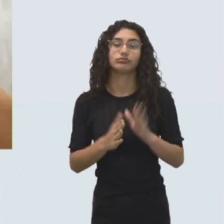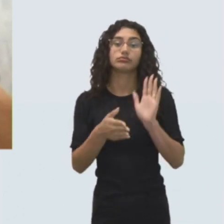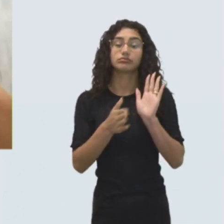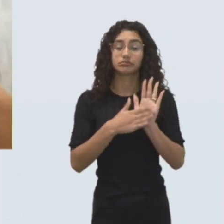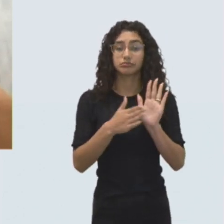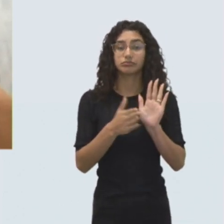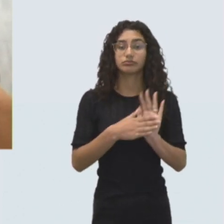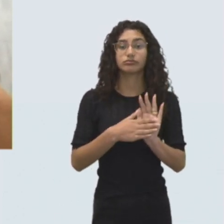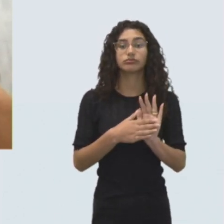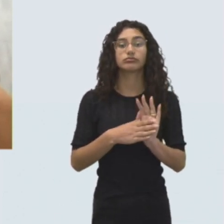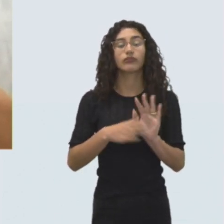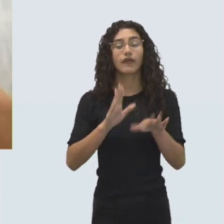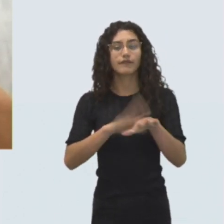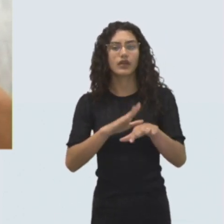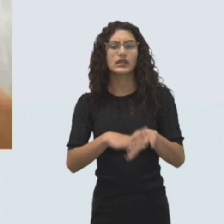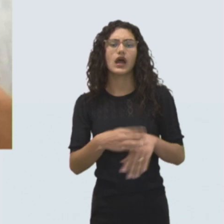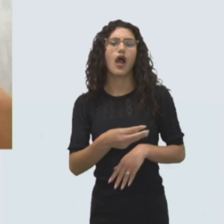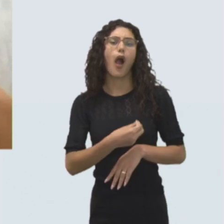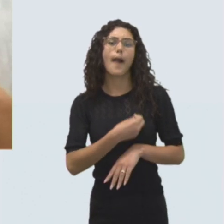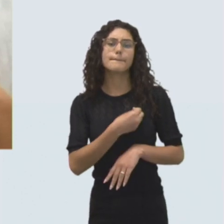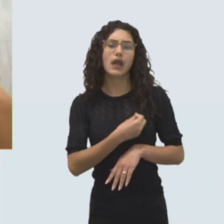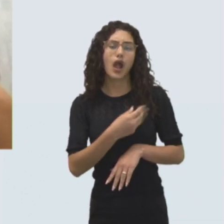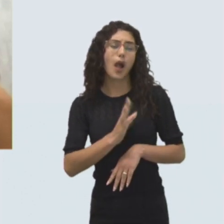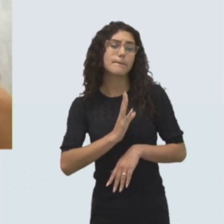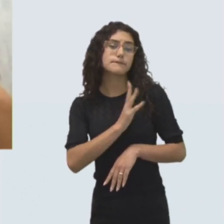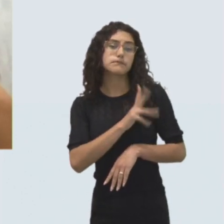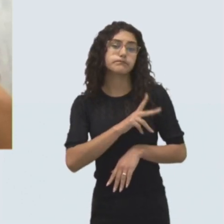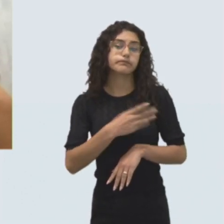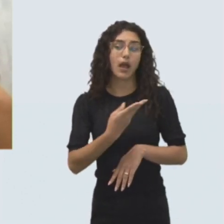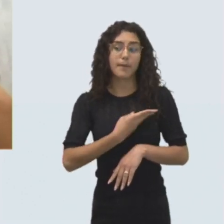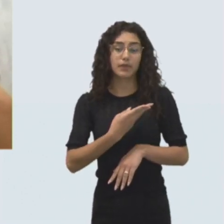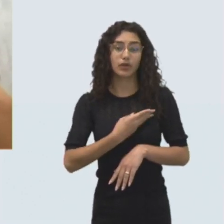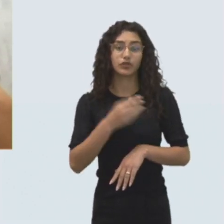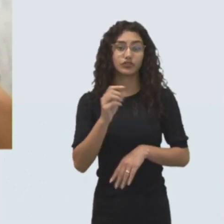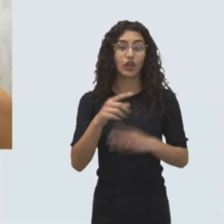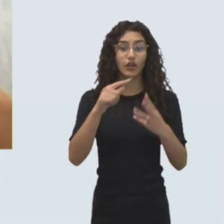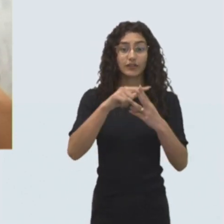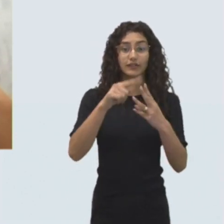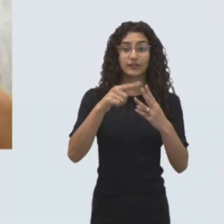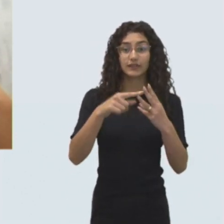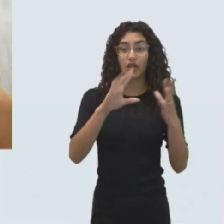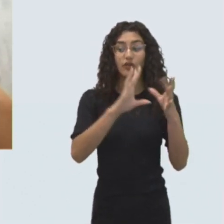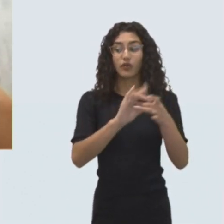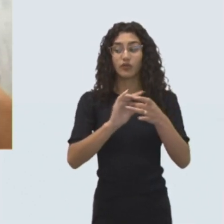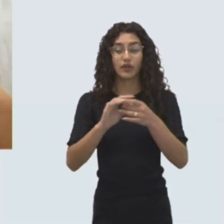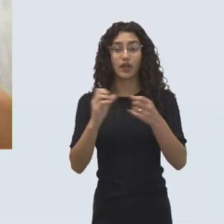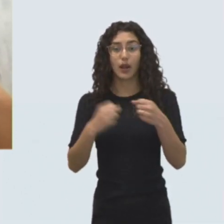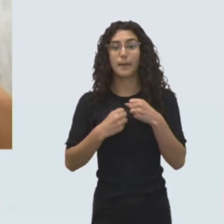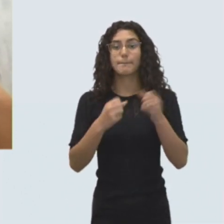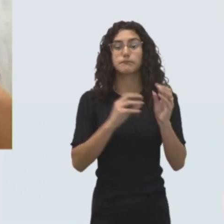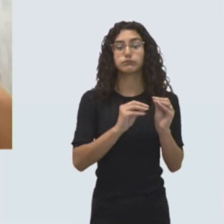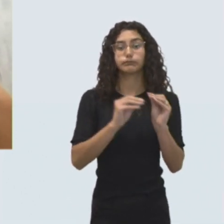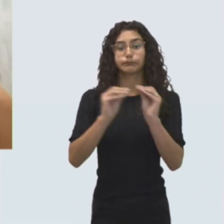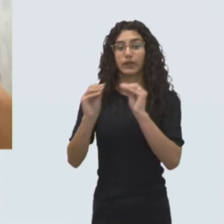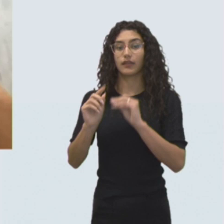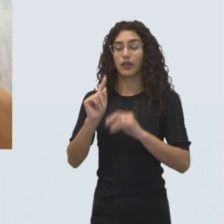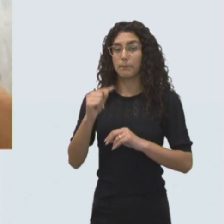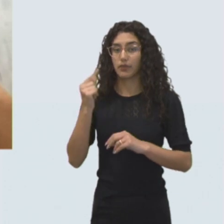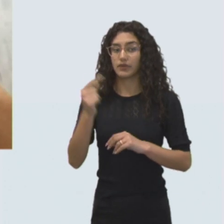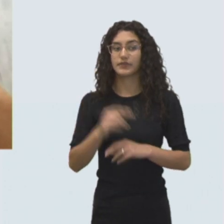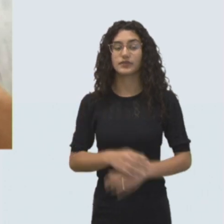propositadamente para querer fazer amigos. Só 3 conceitinhos aqui, daí depois eu quero passar a palavra para o Dudu e para a